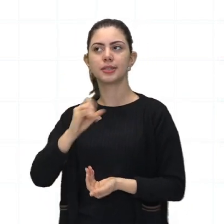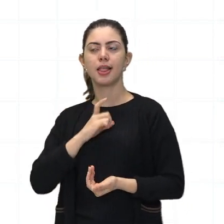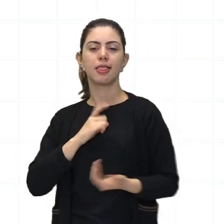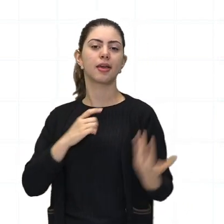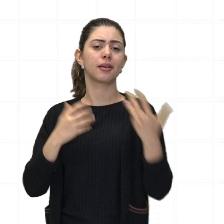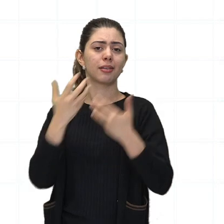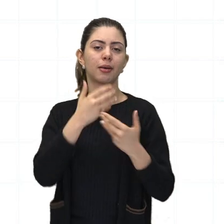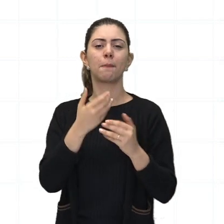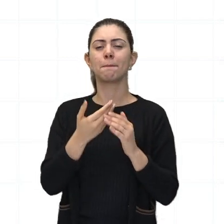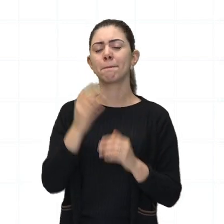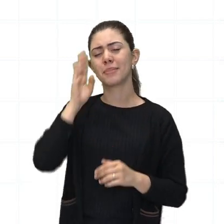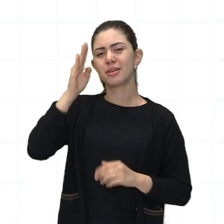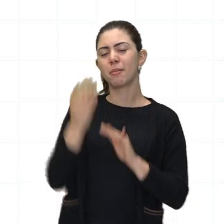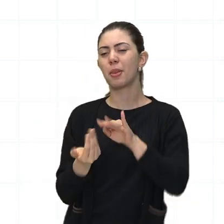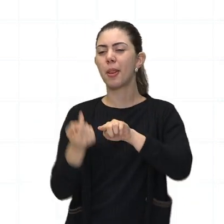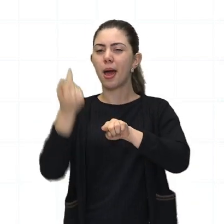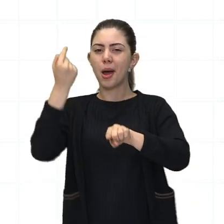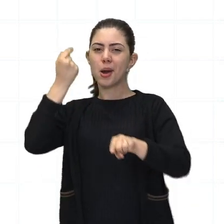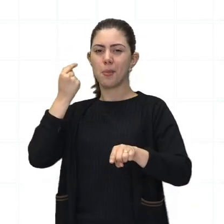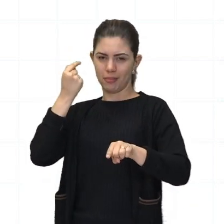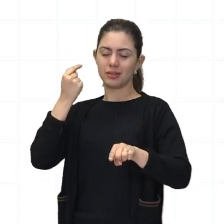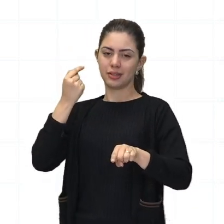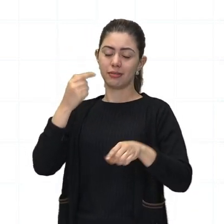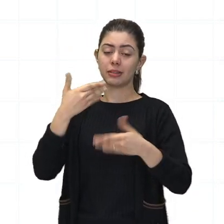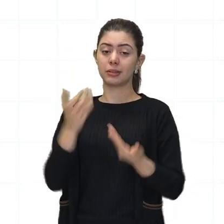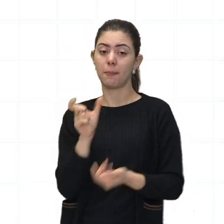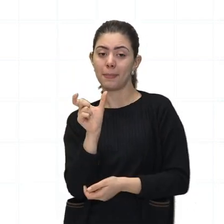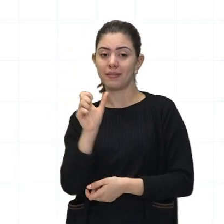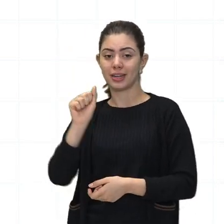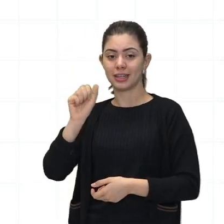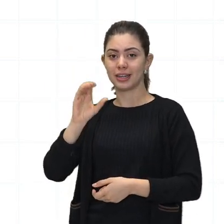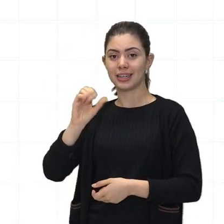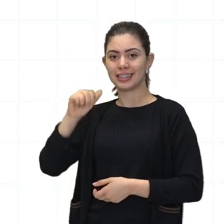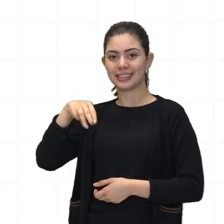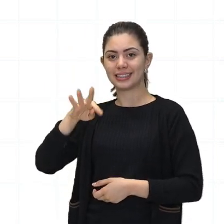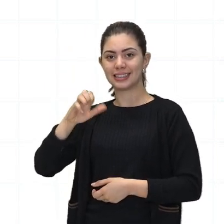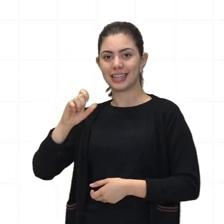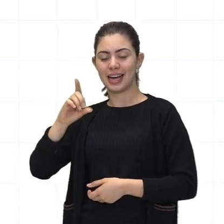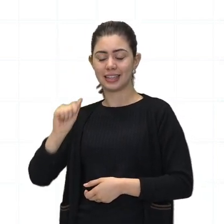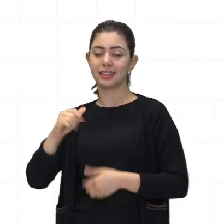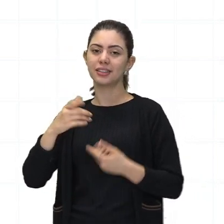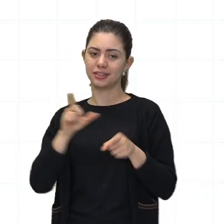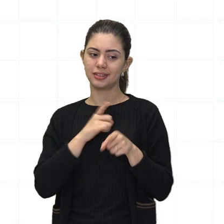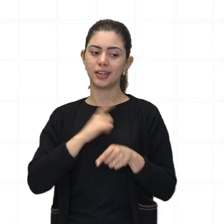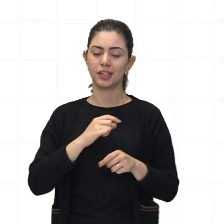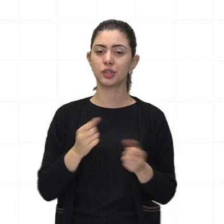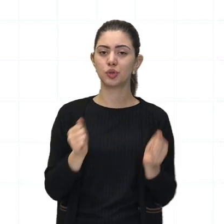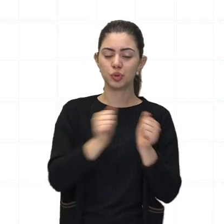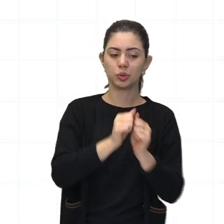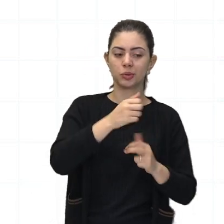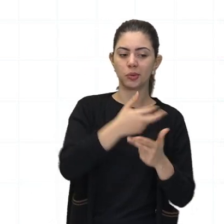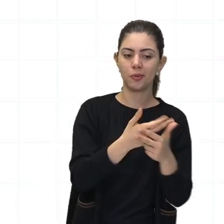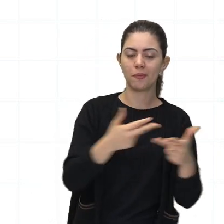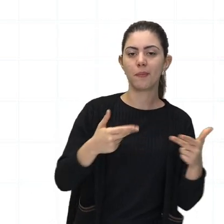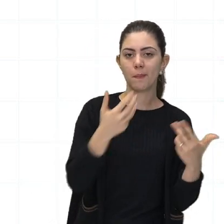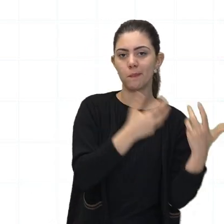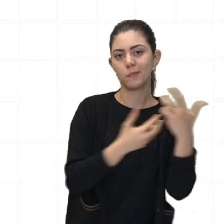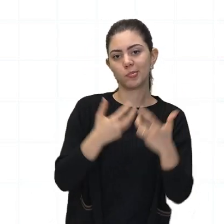principalmente antigamente, você devia imaginar que essa palavra cantada ela vinha acompanhada de algum instrumento musical, esses instrumentos mais